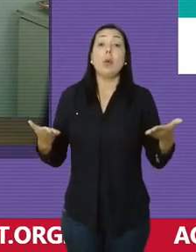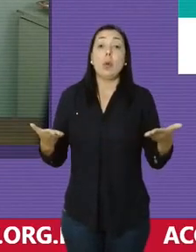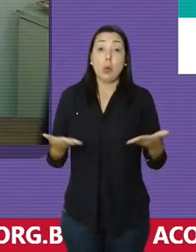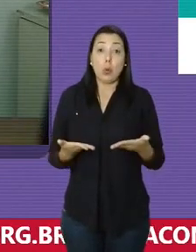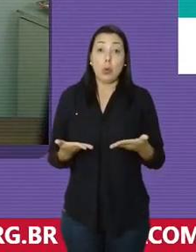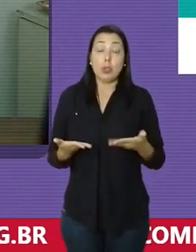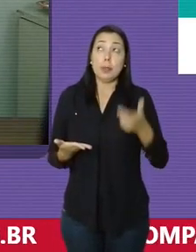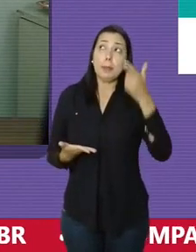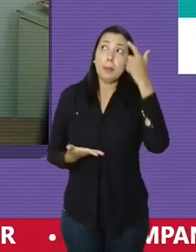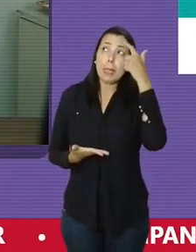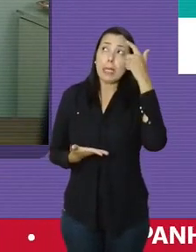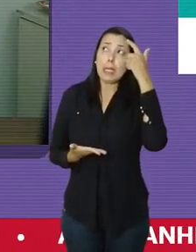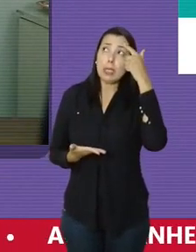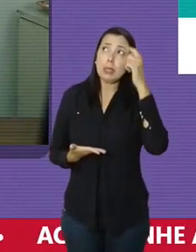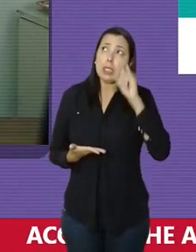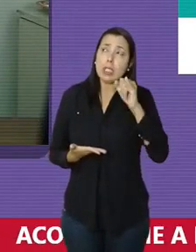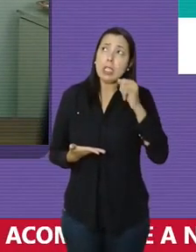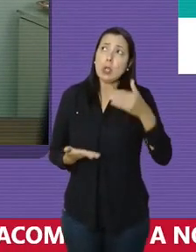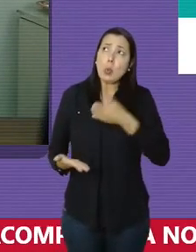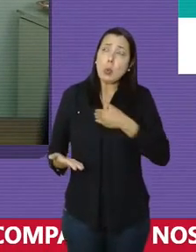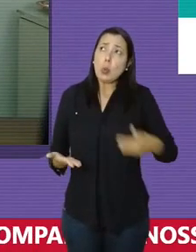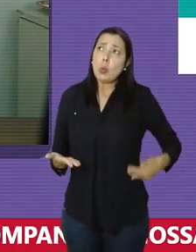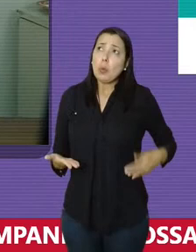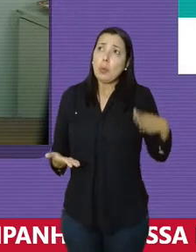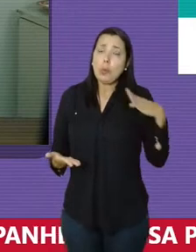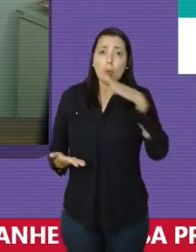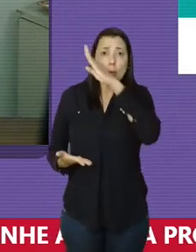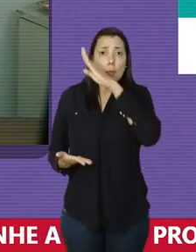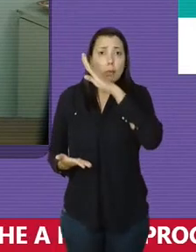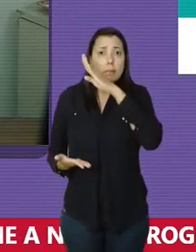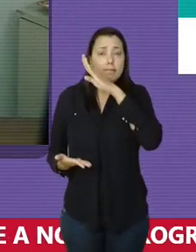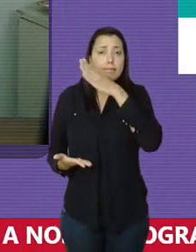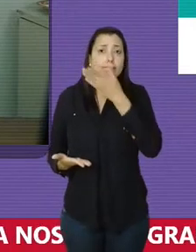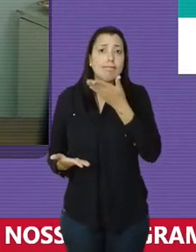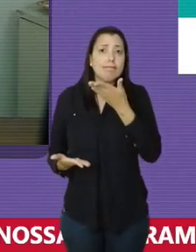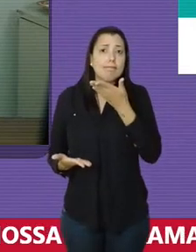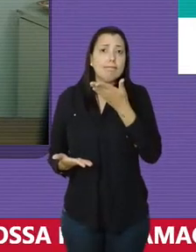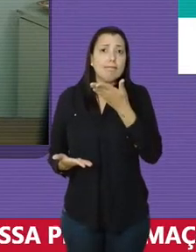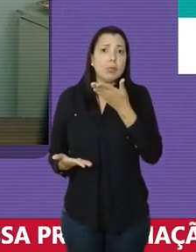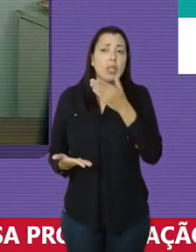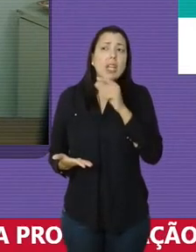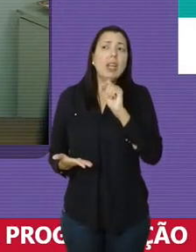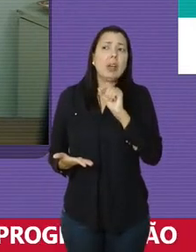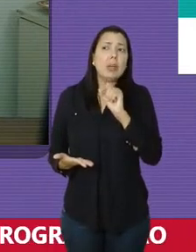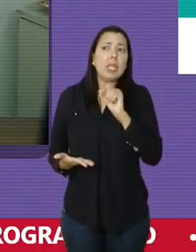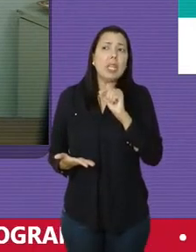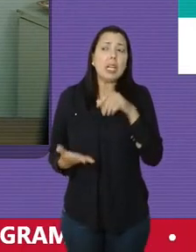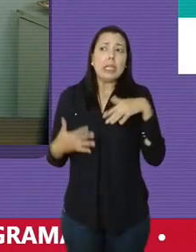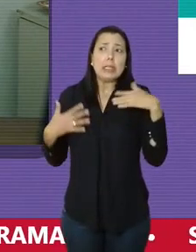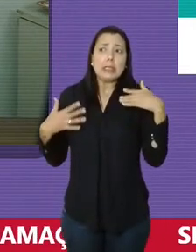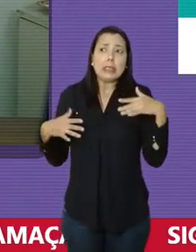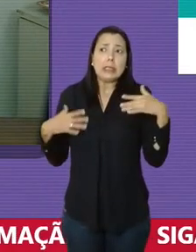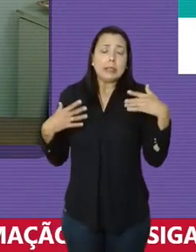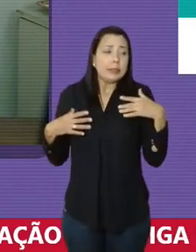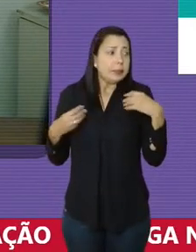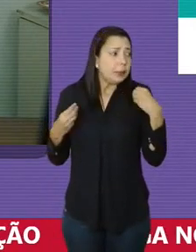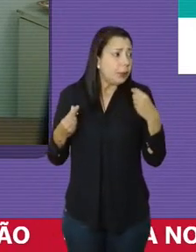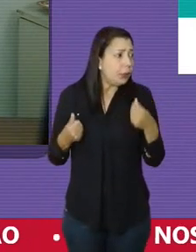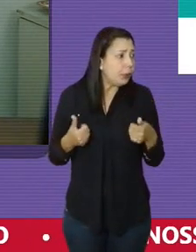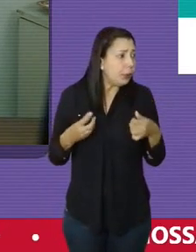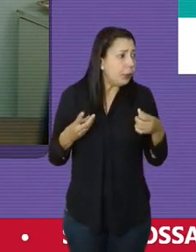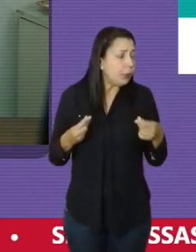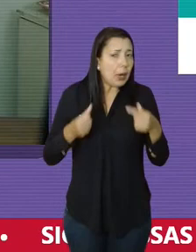Hoje fico pensando se o governo Bolsonaro é tão ou mais assustador.